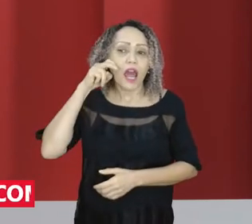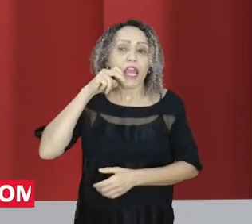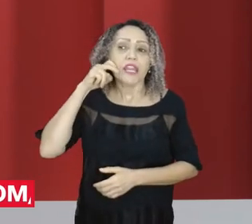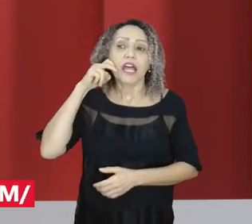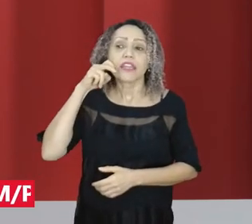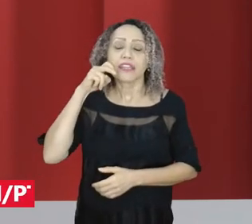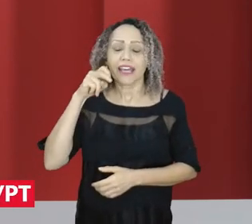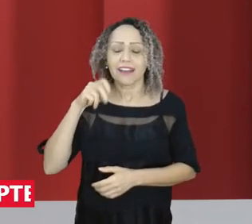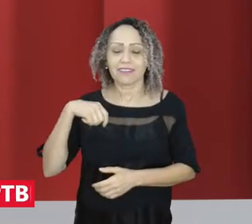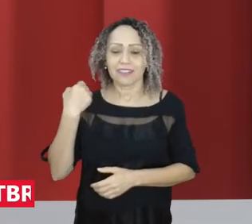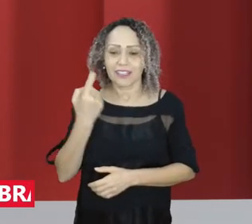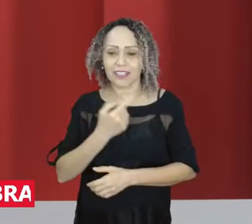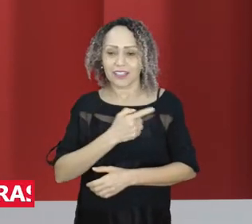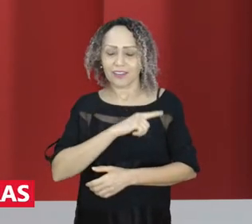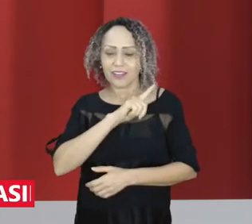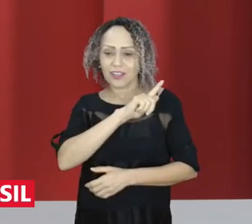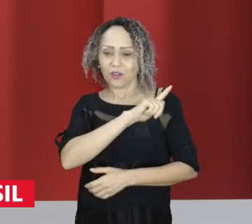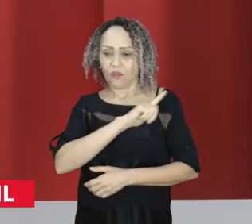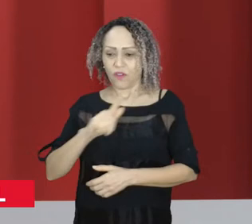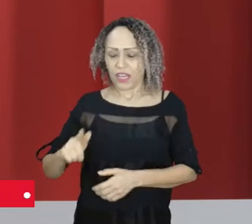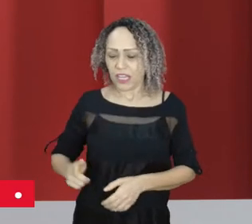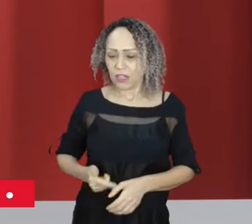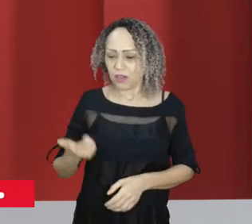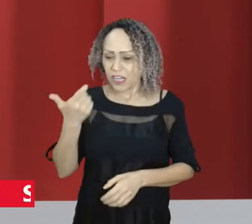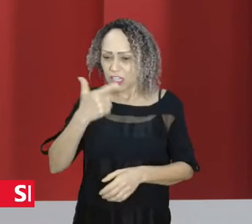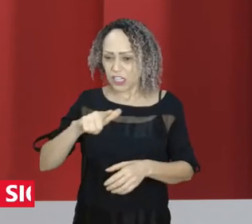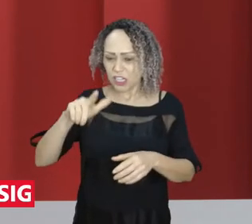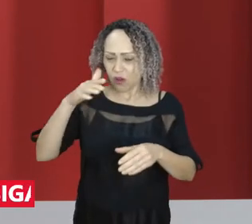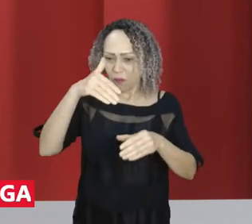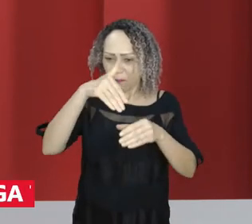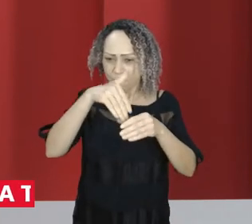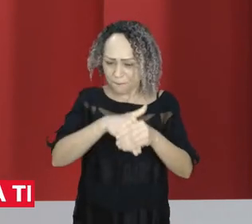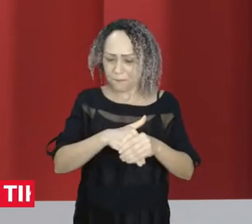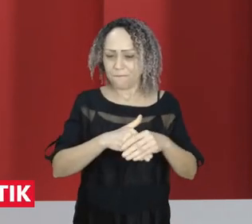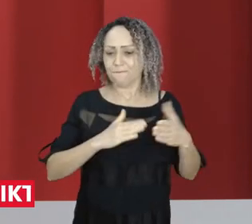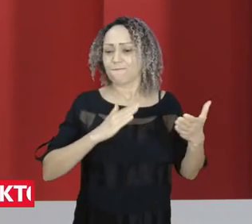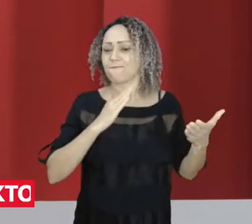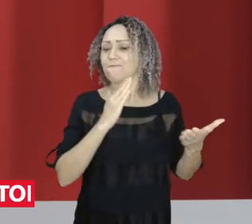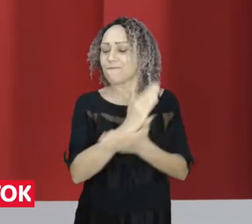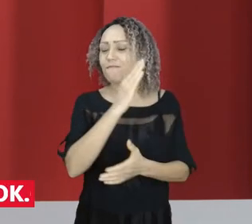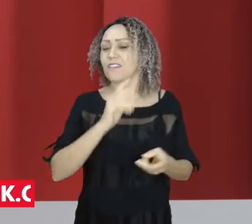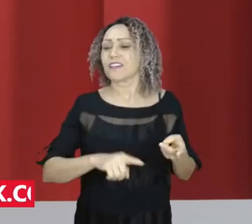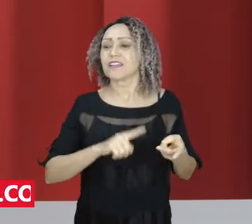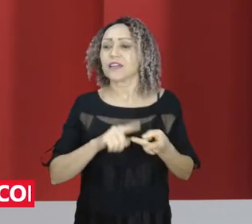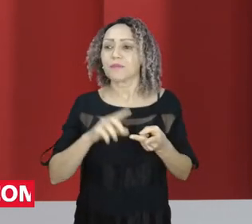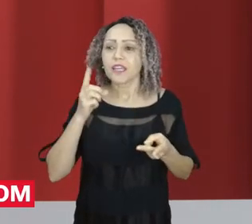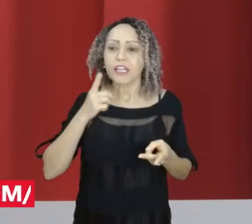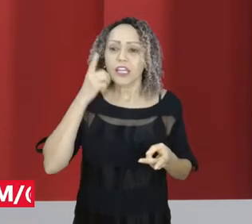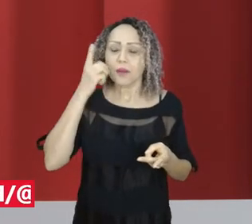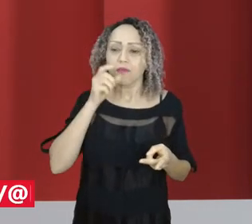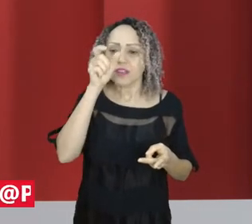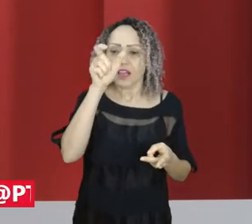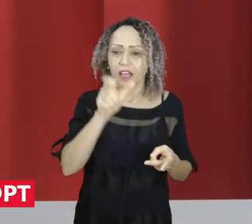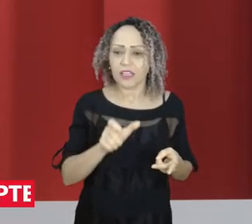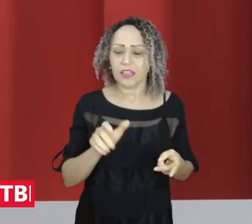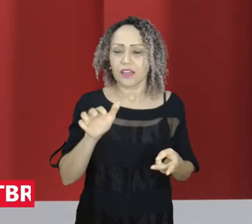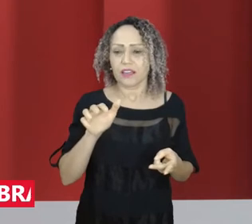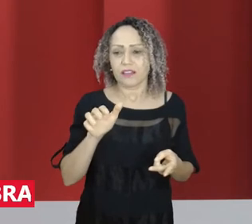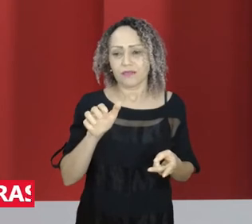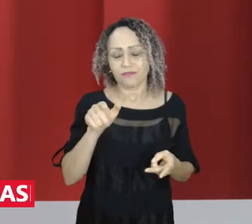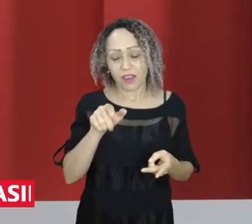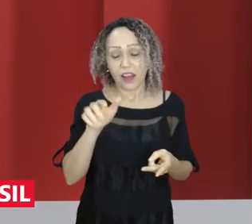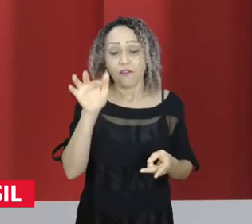governadora Fátima Bezerra, ao lado da nossa também recém-reeleita deputada federal Natália Bonavides, puxaram